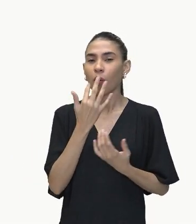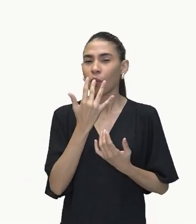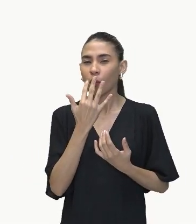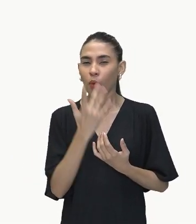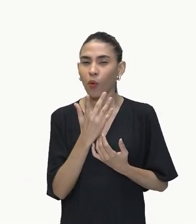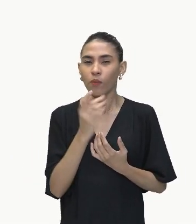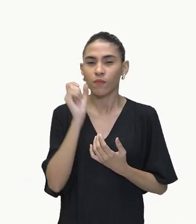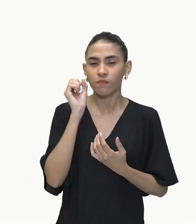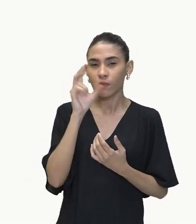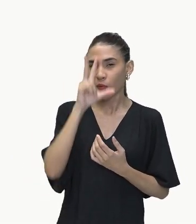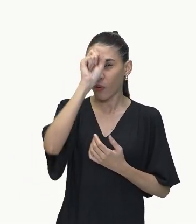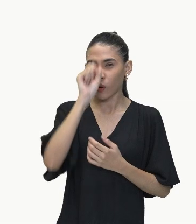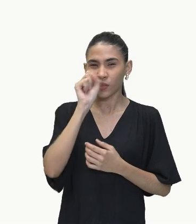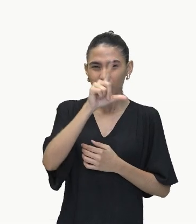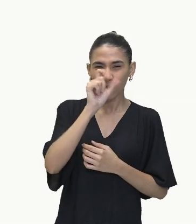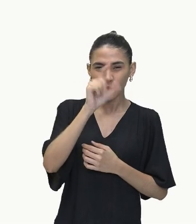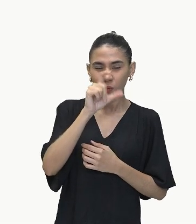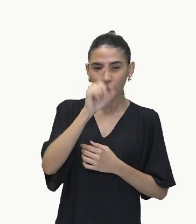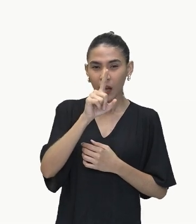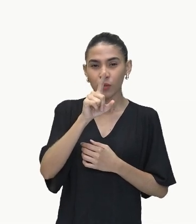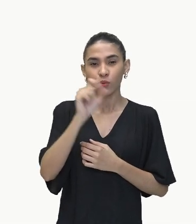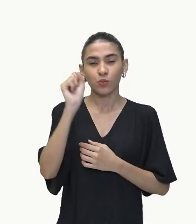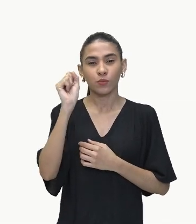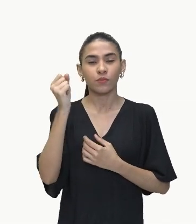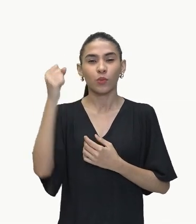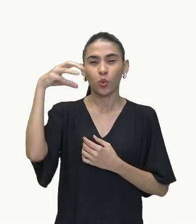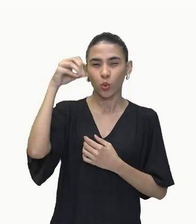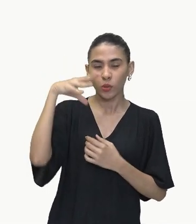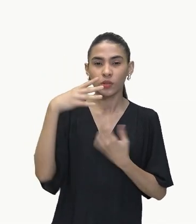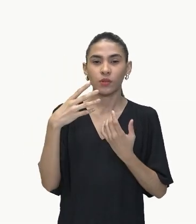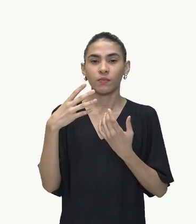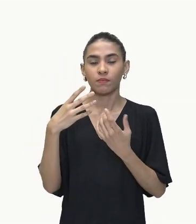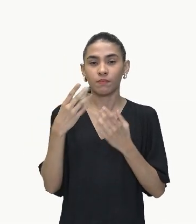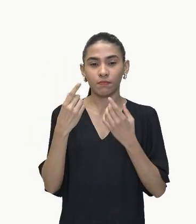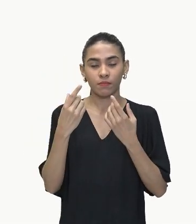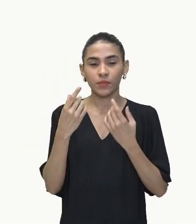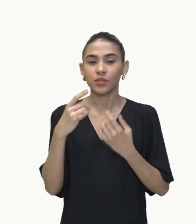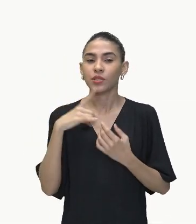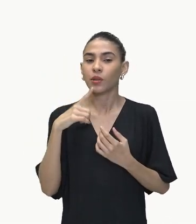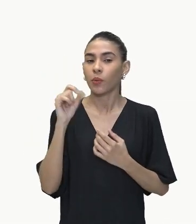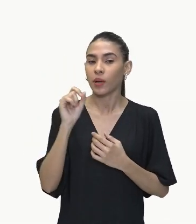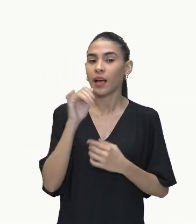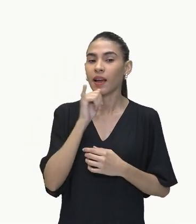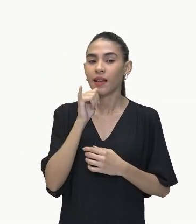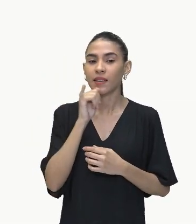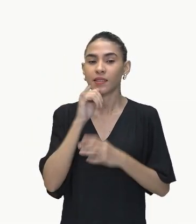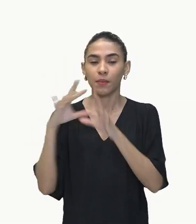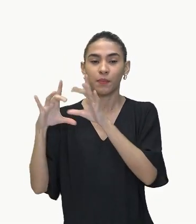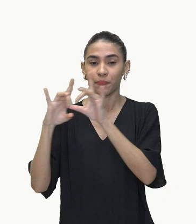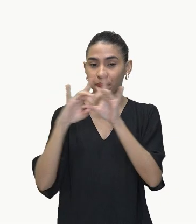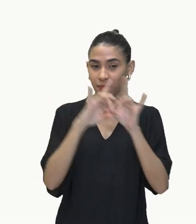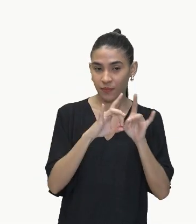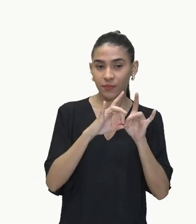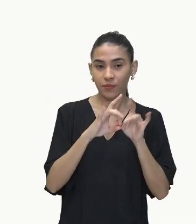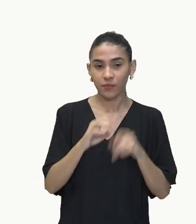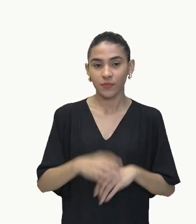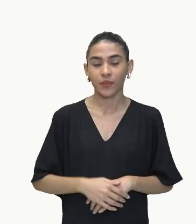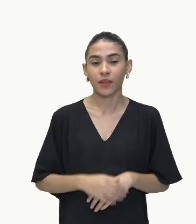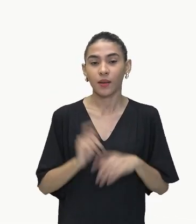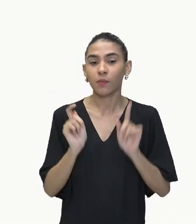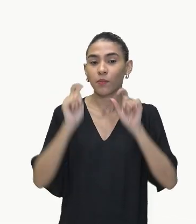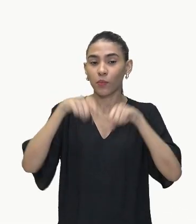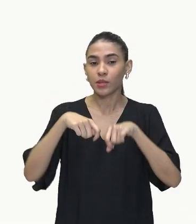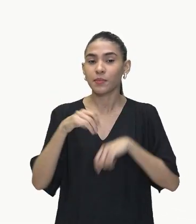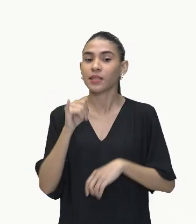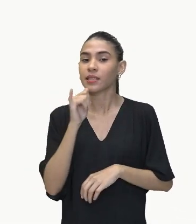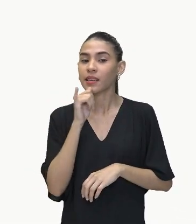se emendavam, formando um contínuo, não é isso? Nós estávamos nos referindo à possibilidade